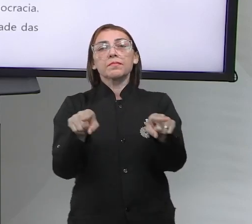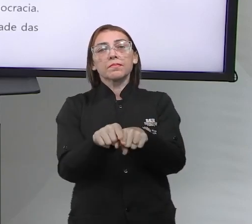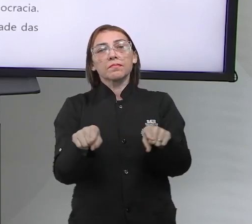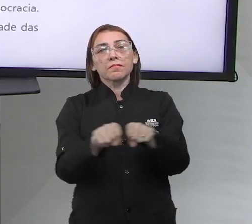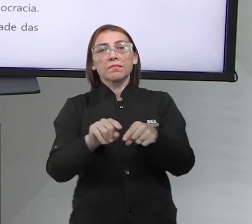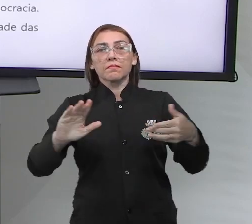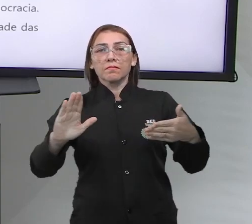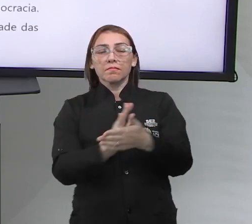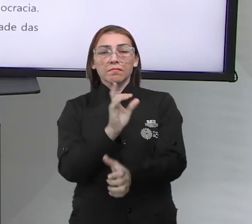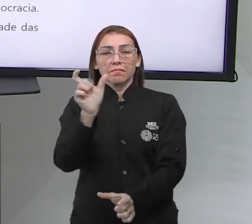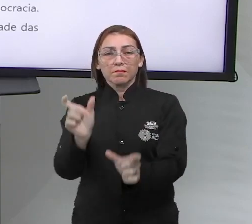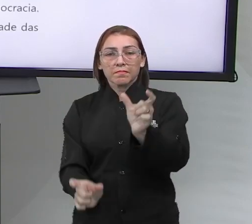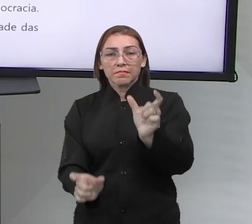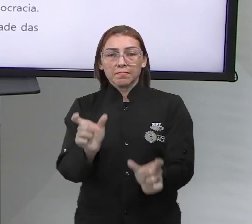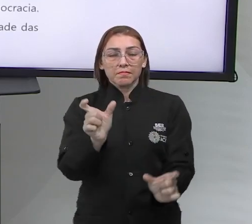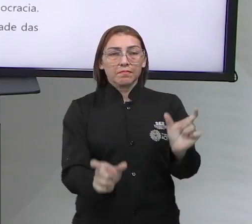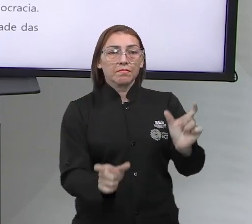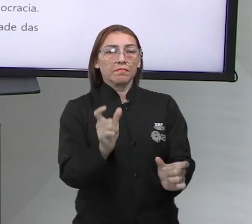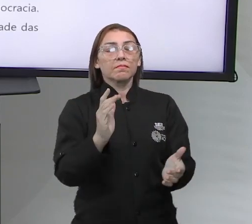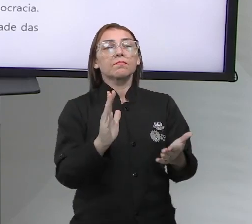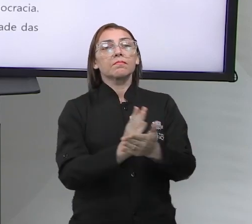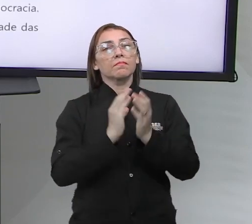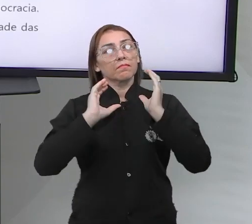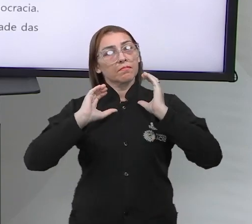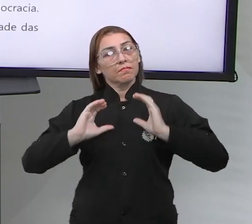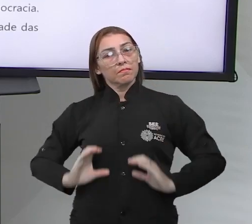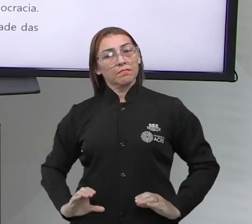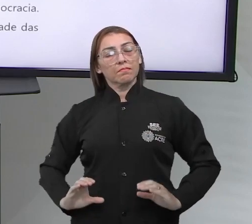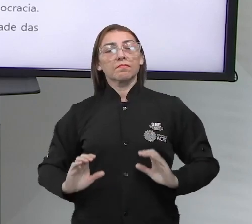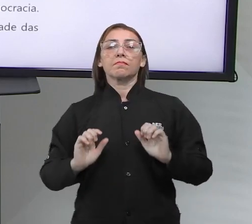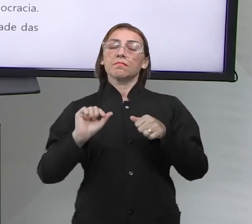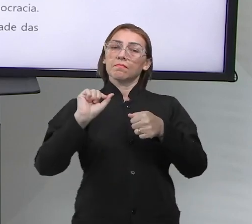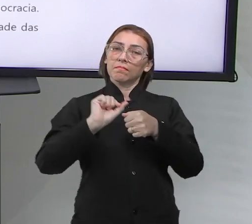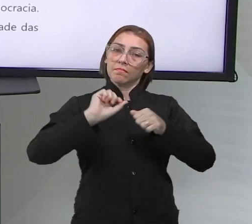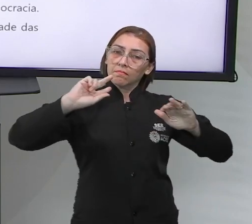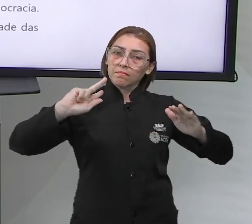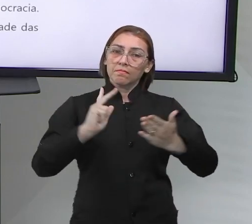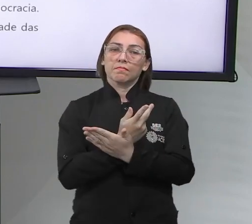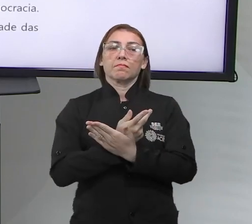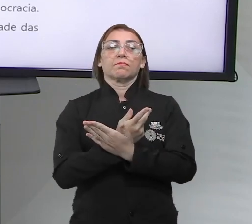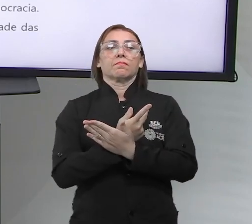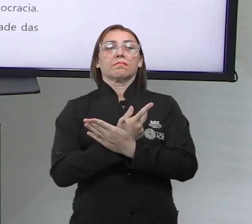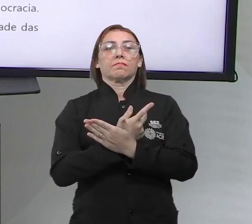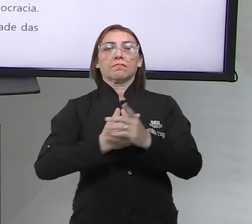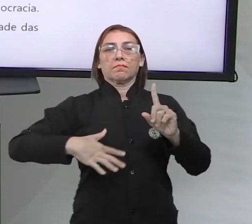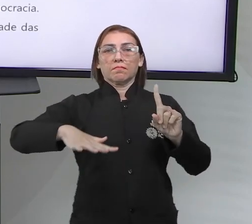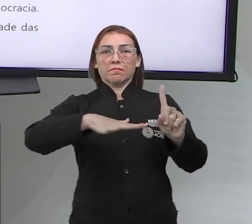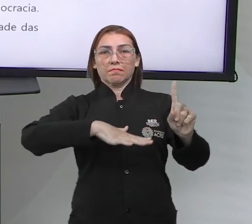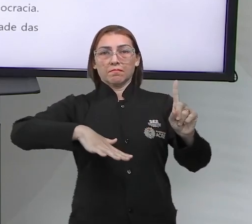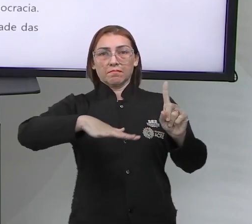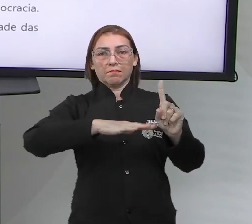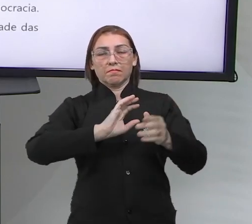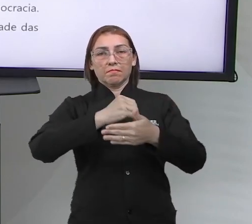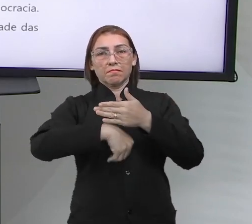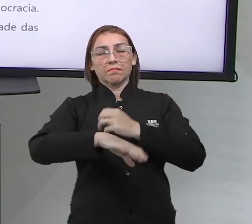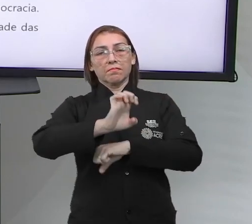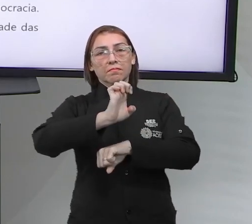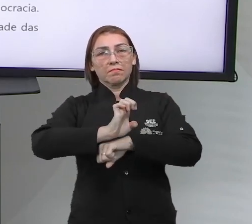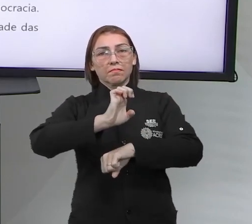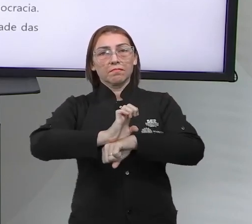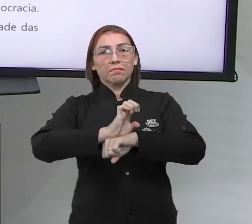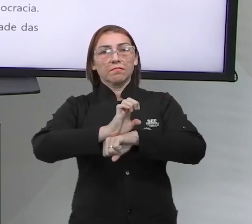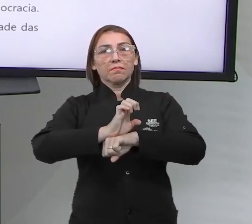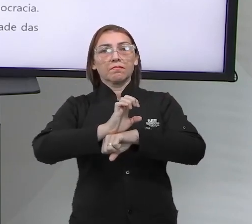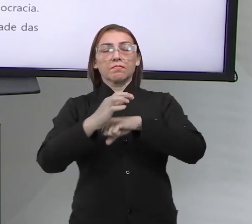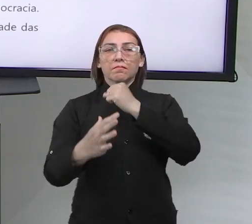de alguns indivíduos e de alguns cidadãos que promovem a desordem social. Então, o Estado, ele